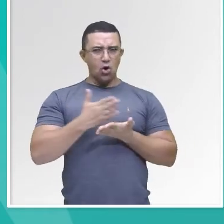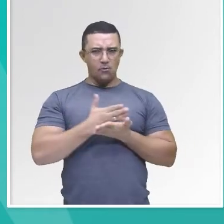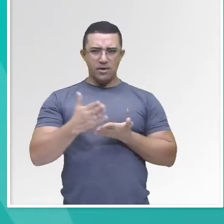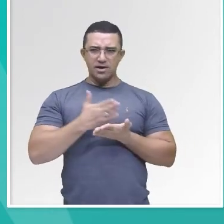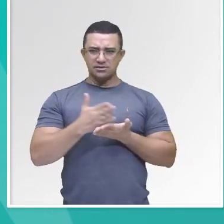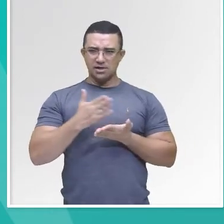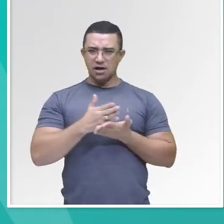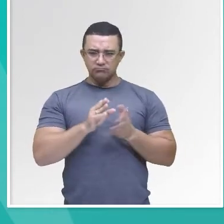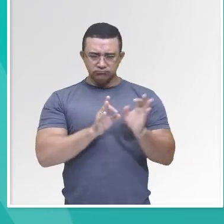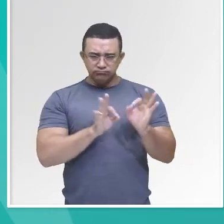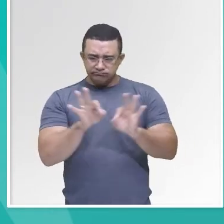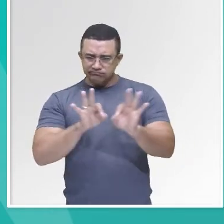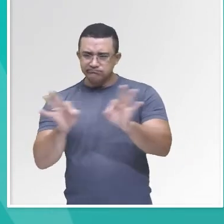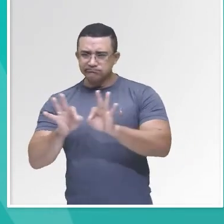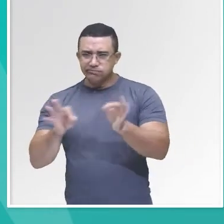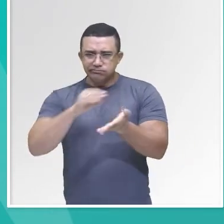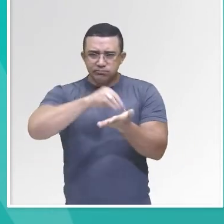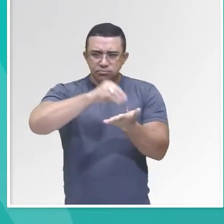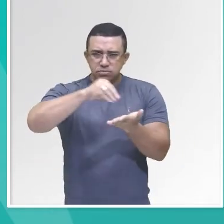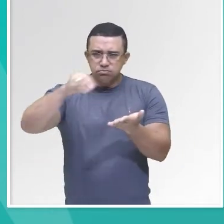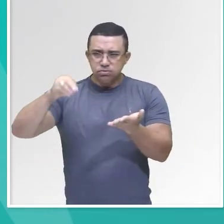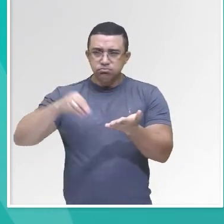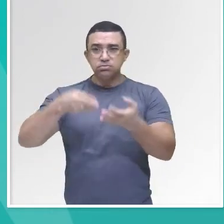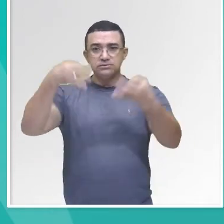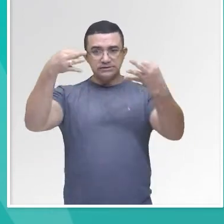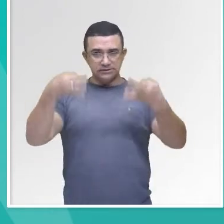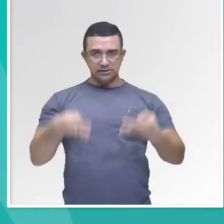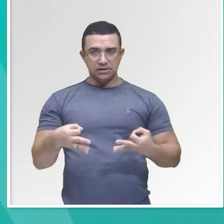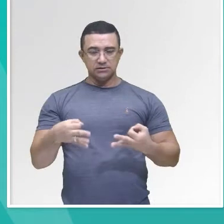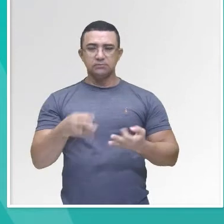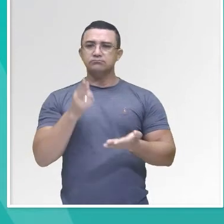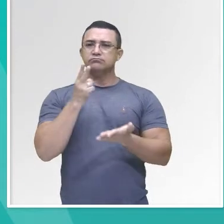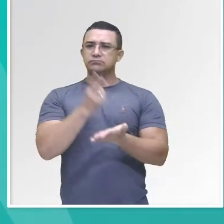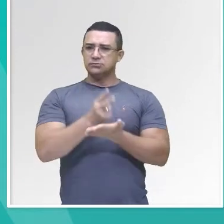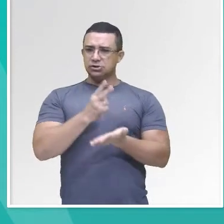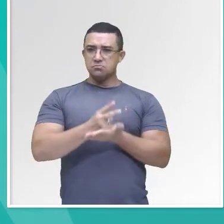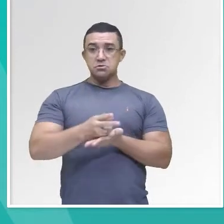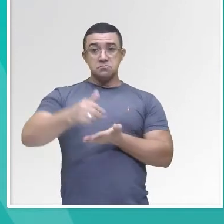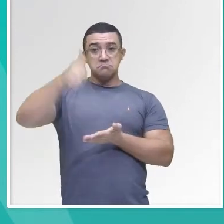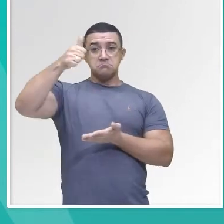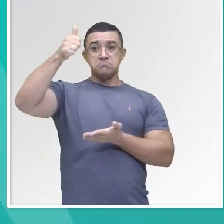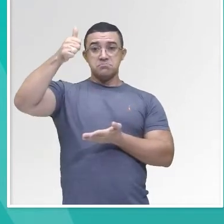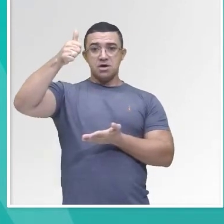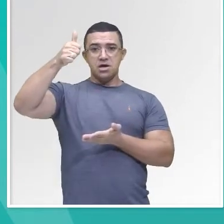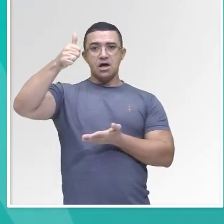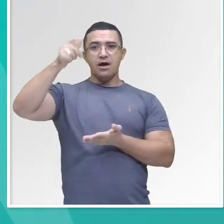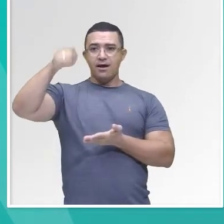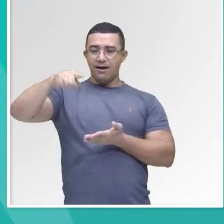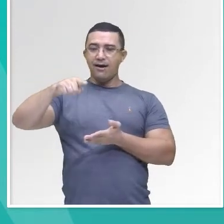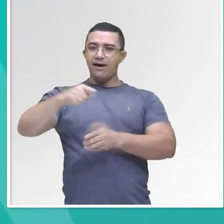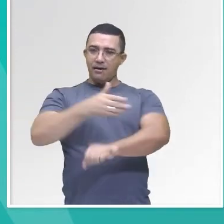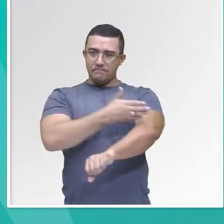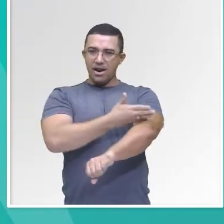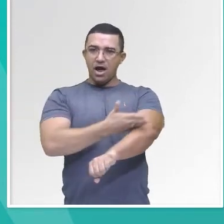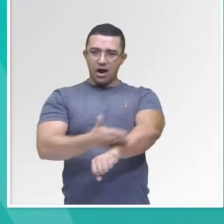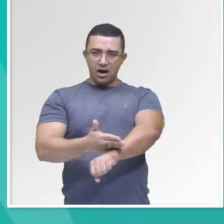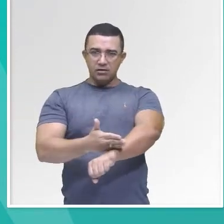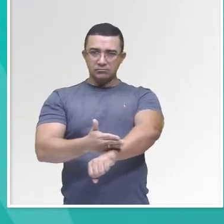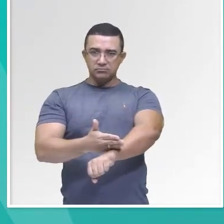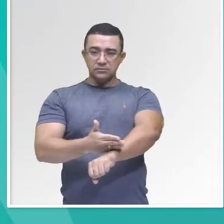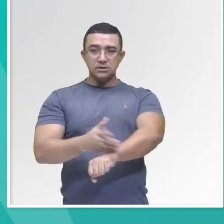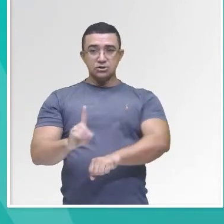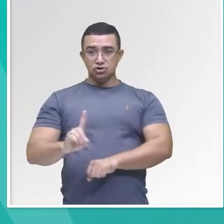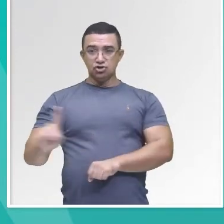forma correta, lembrem-se, sempre vai ter, a primeira casa vai ser branca ao meu lado